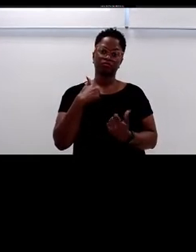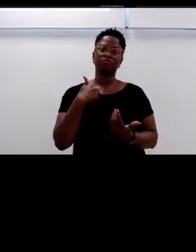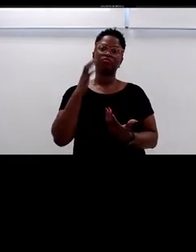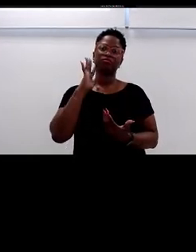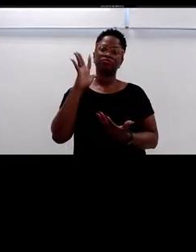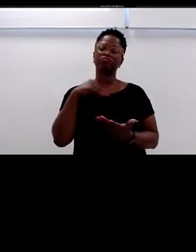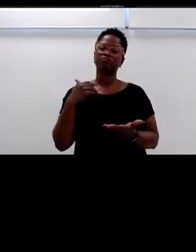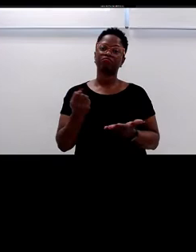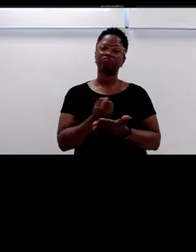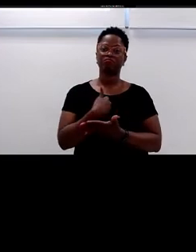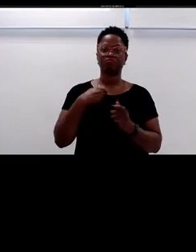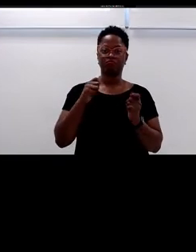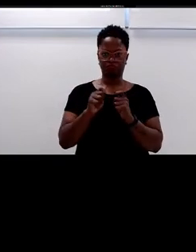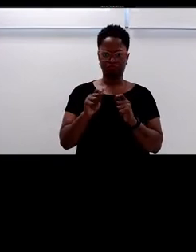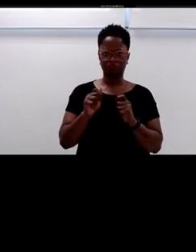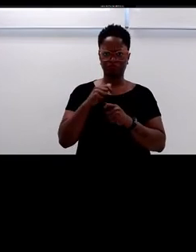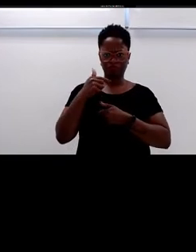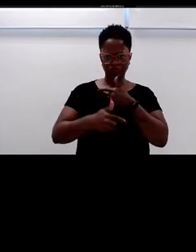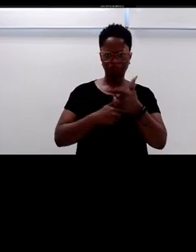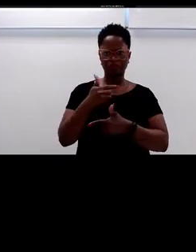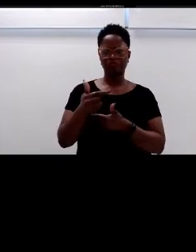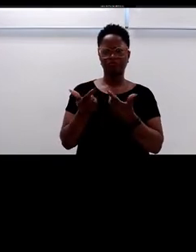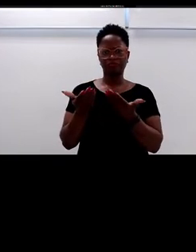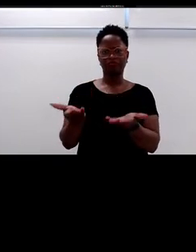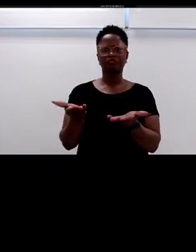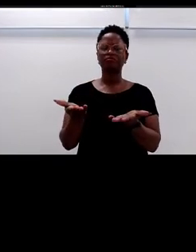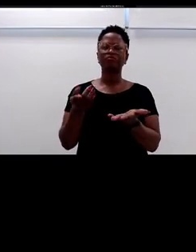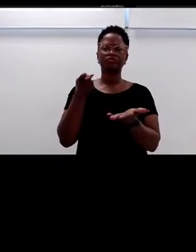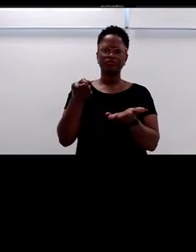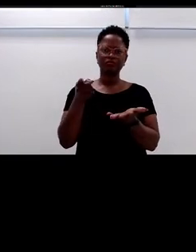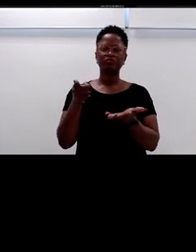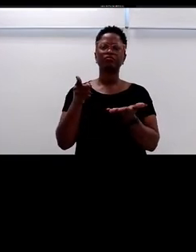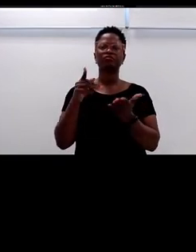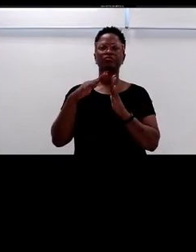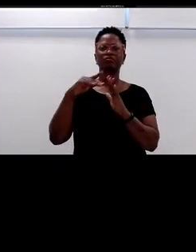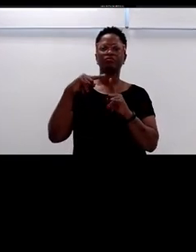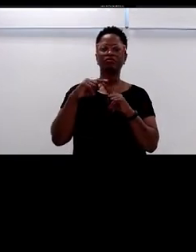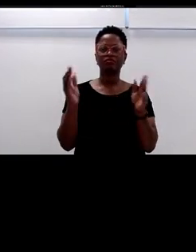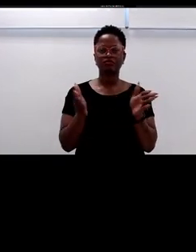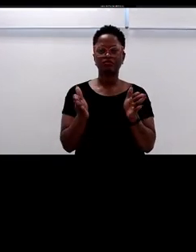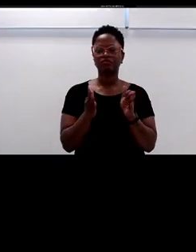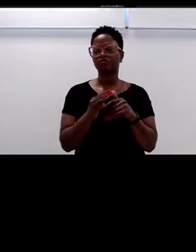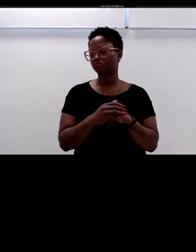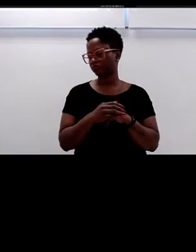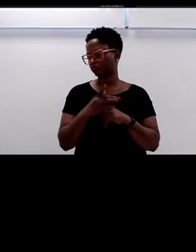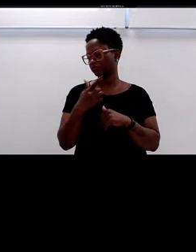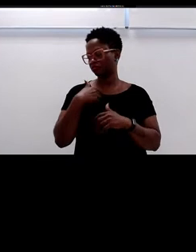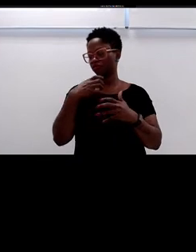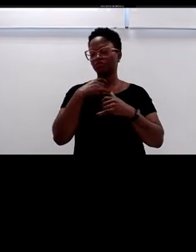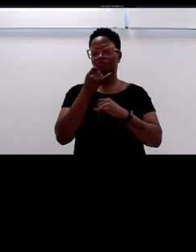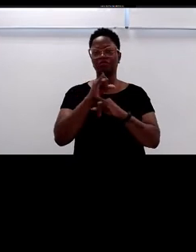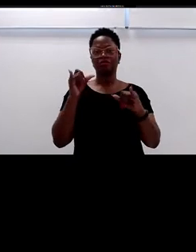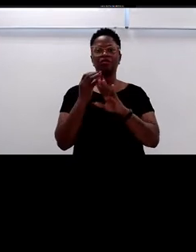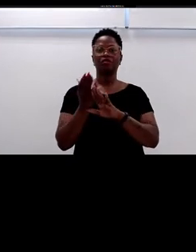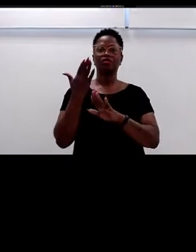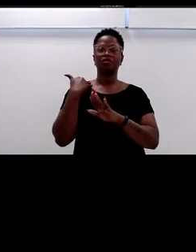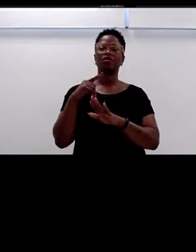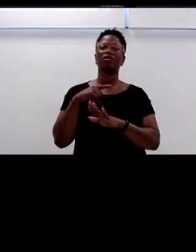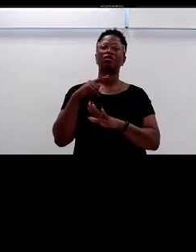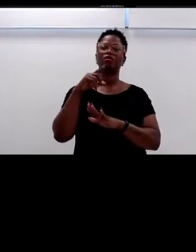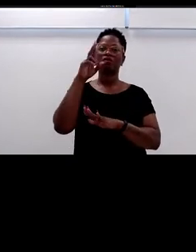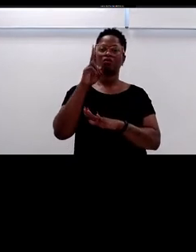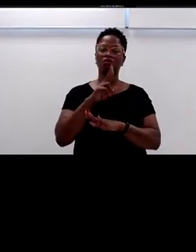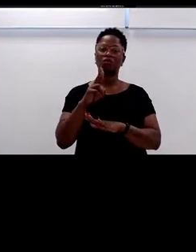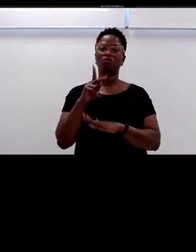eu vou fazer então um trabalho para essa capelinha. Você viu uma igrejinha que recebeu antes o Papa e depois ter